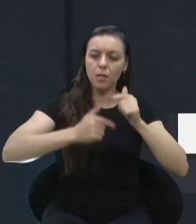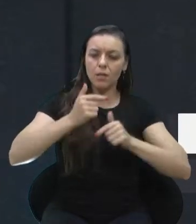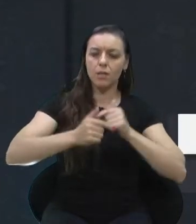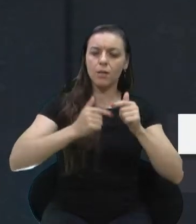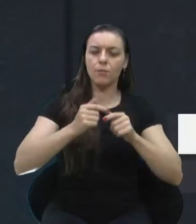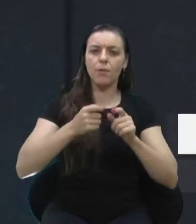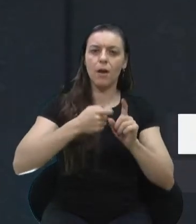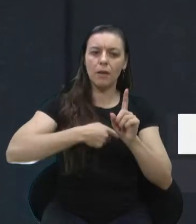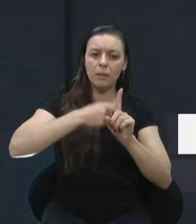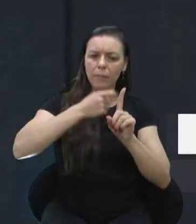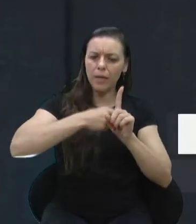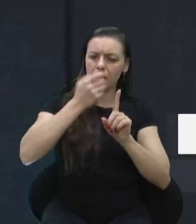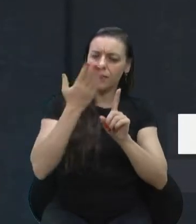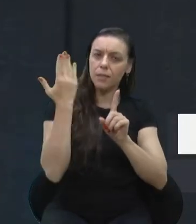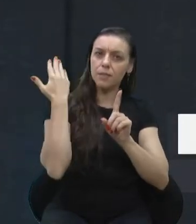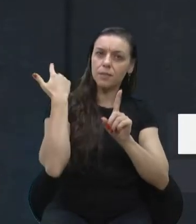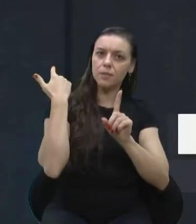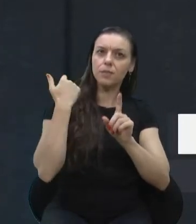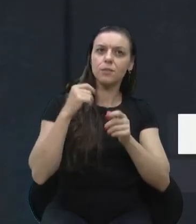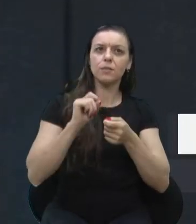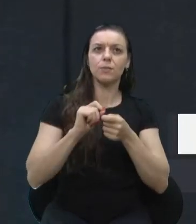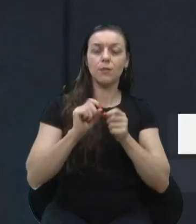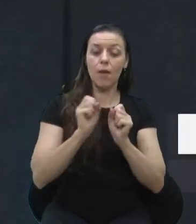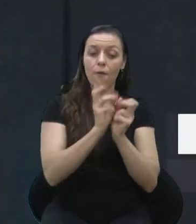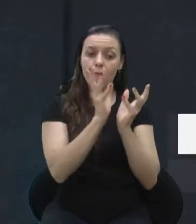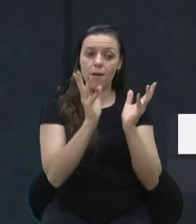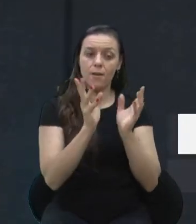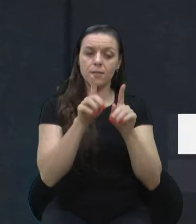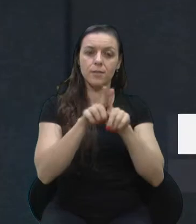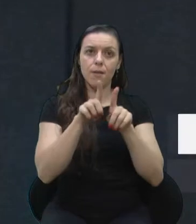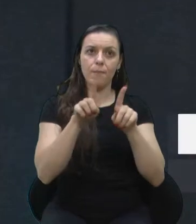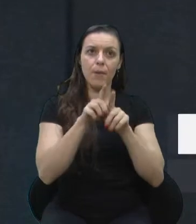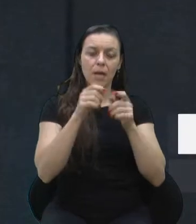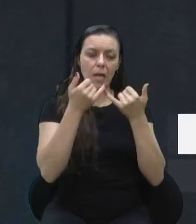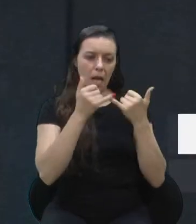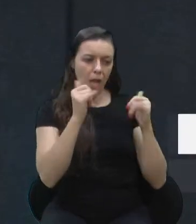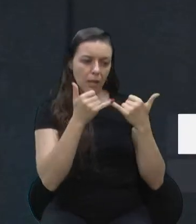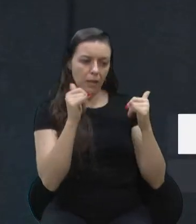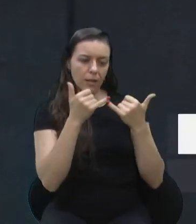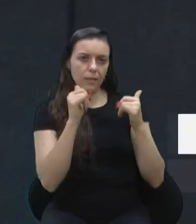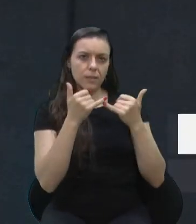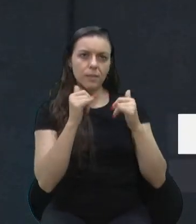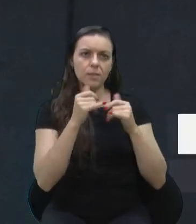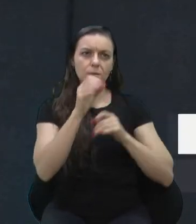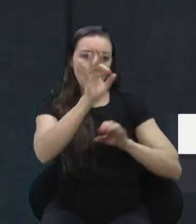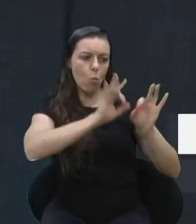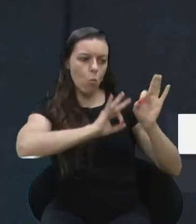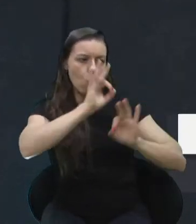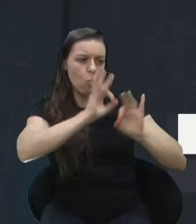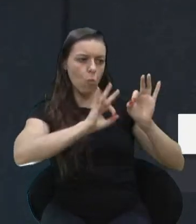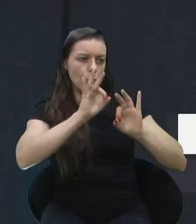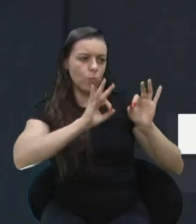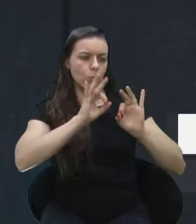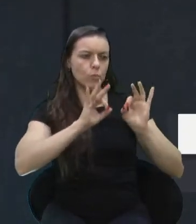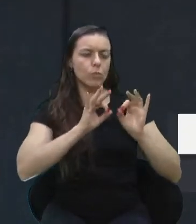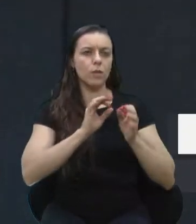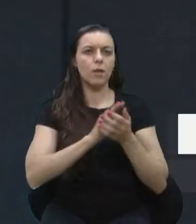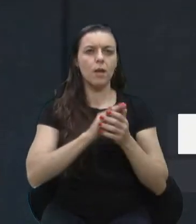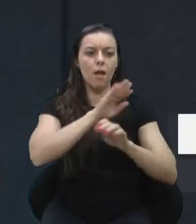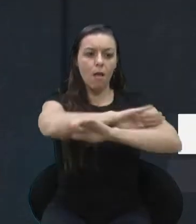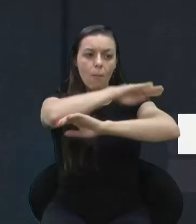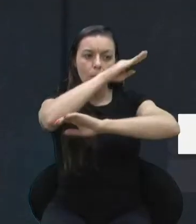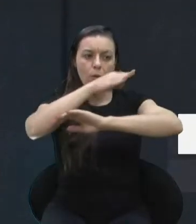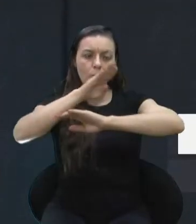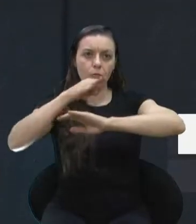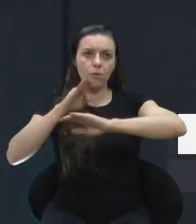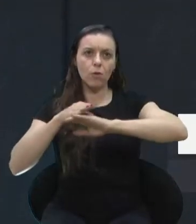meses antes dessa festa. Também quero cumprimentar todos os eletricistas que vieram preparar a parte elétrica aqui dos pavilhões de